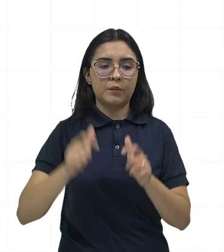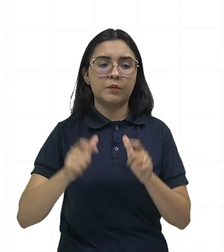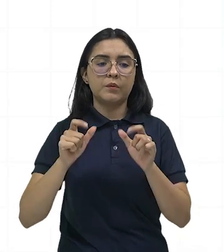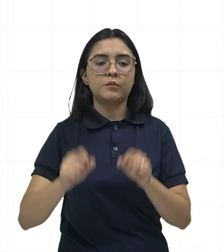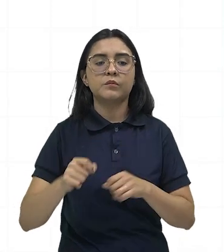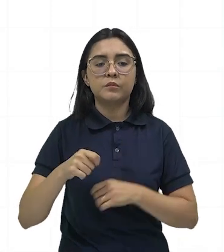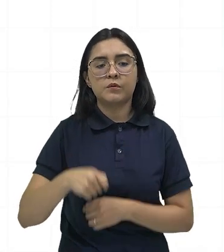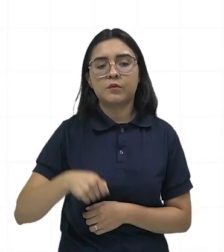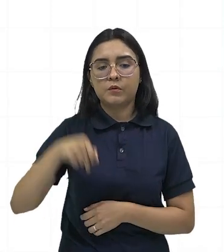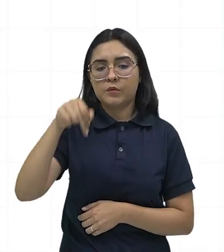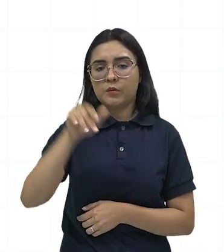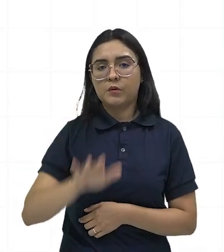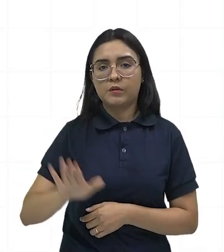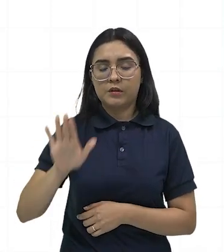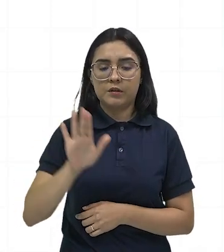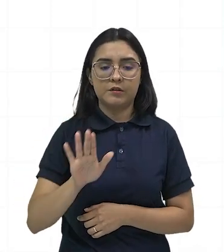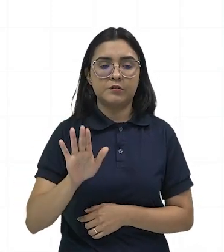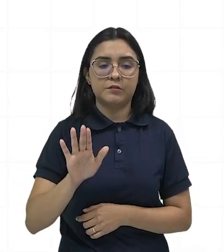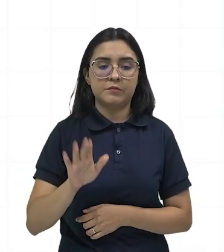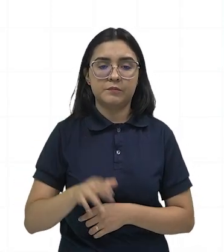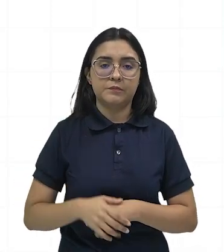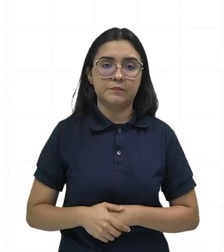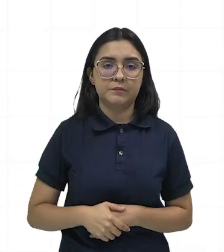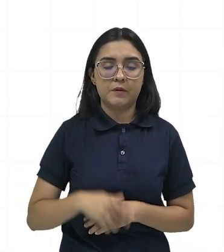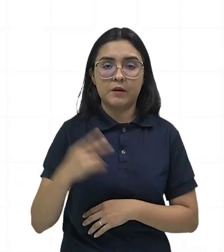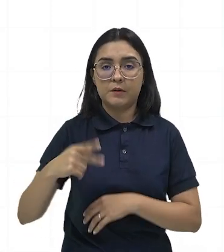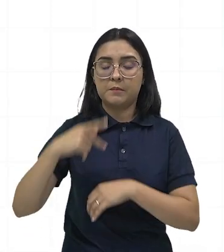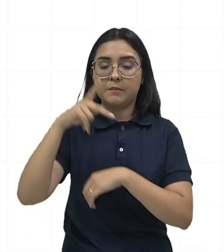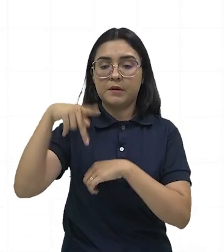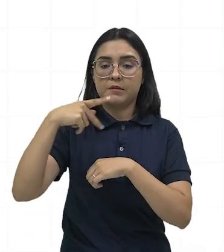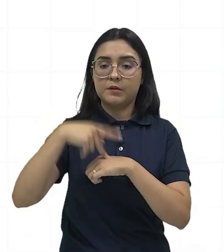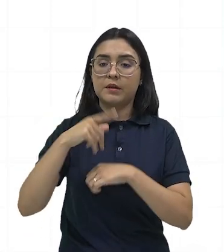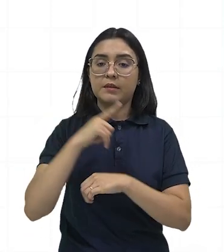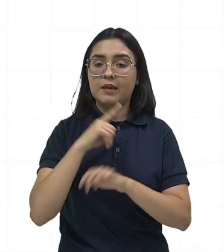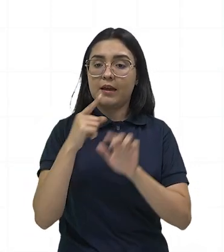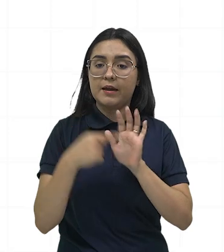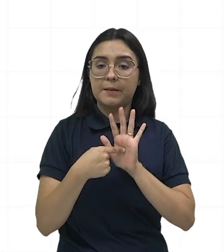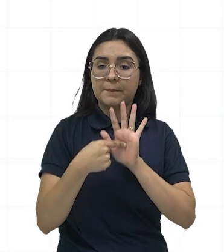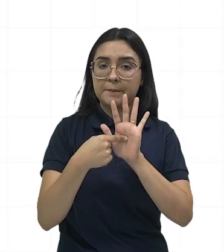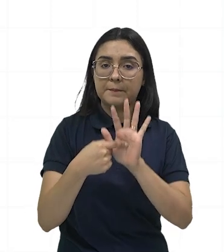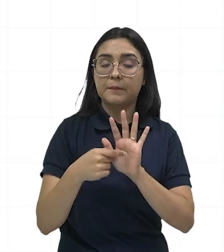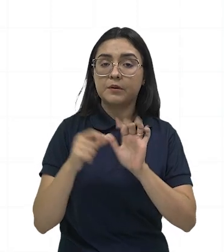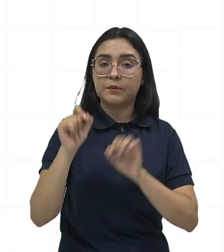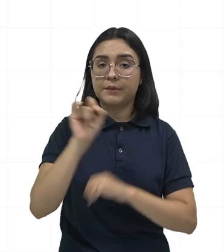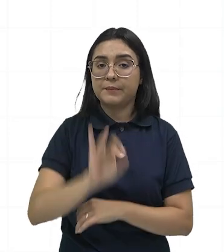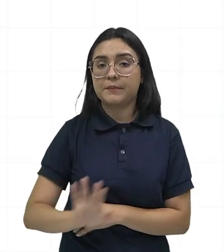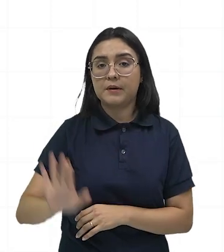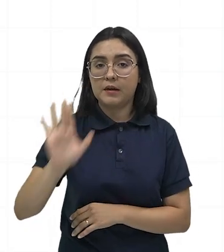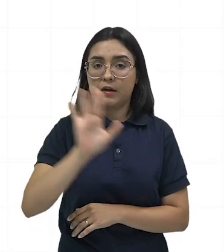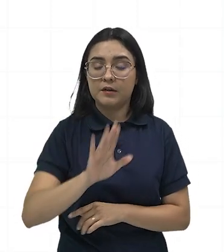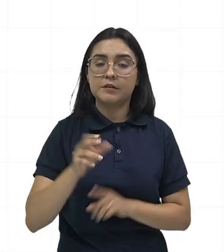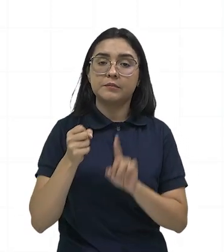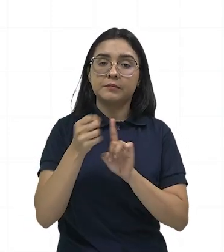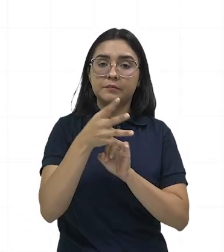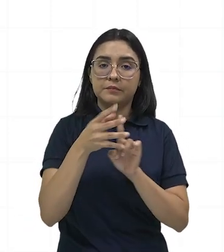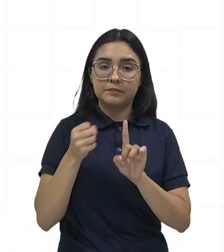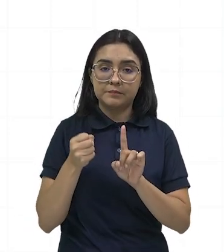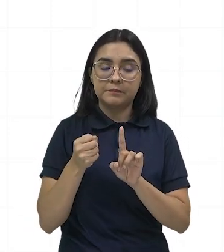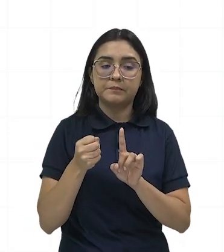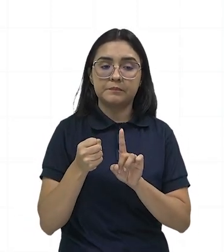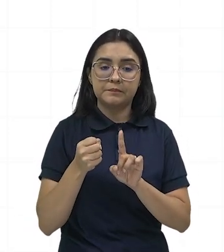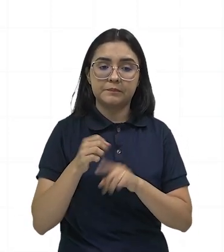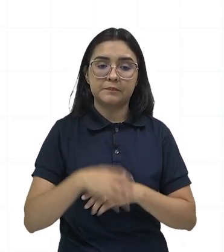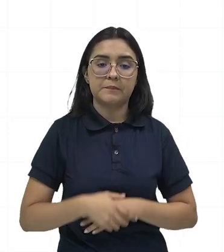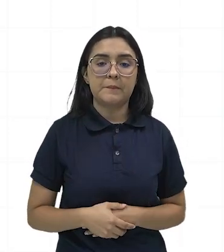na região nordeste do nosso país. Então, aí nós temos a imagem dessa usina, que é chamada Porto